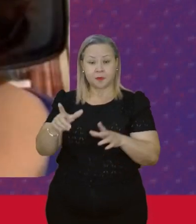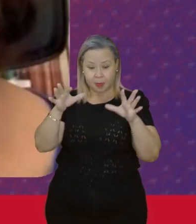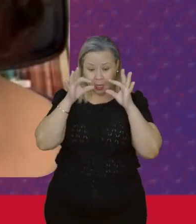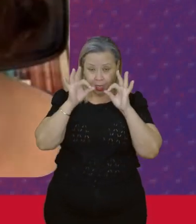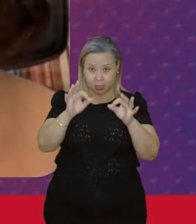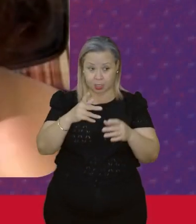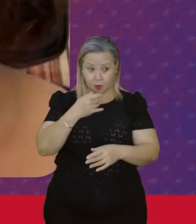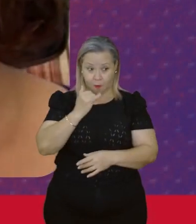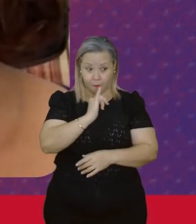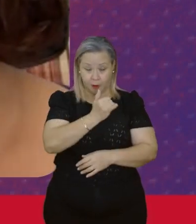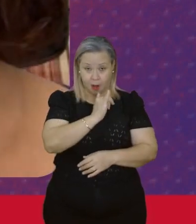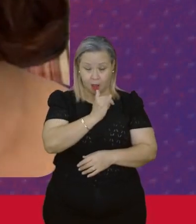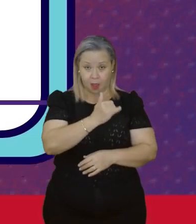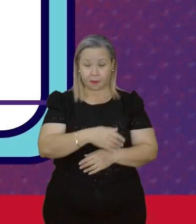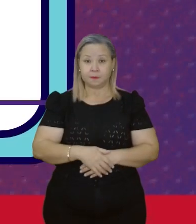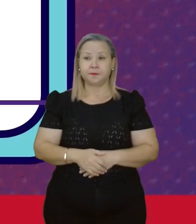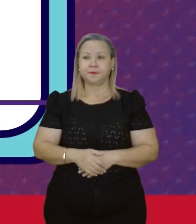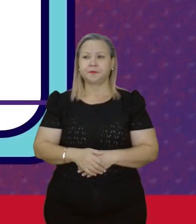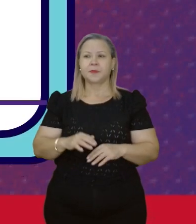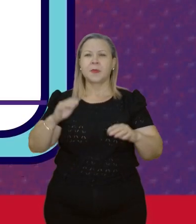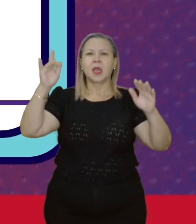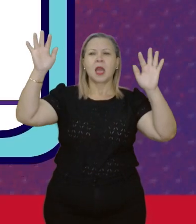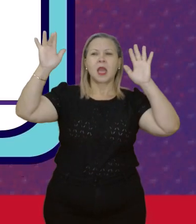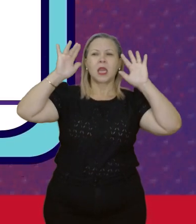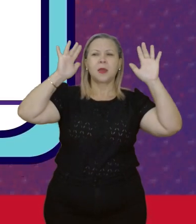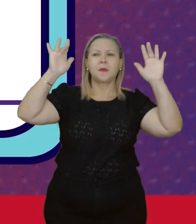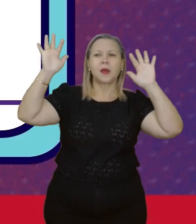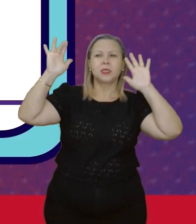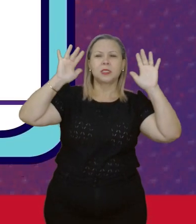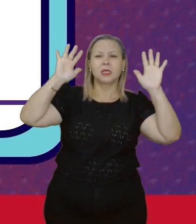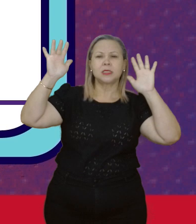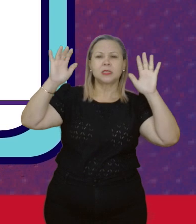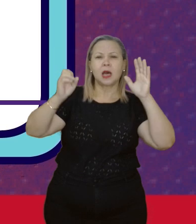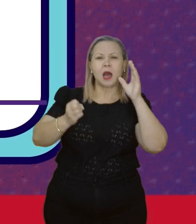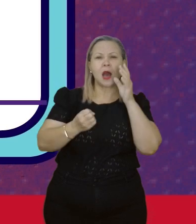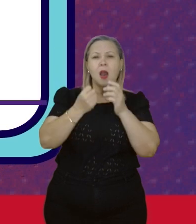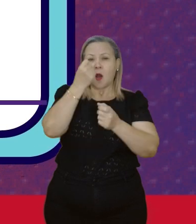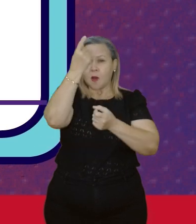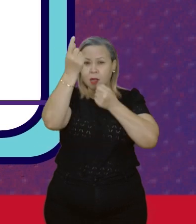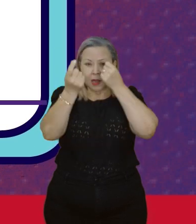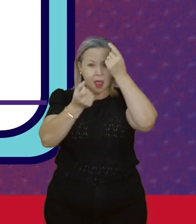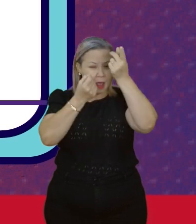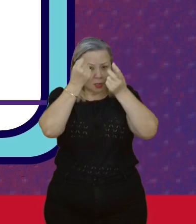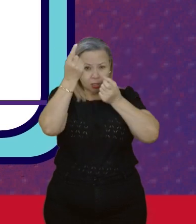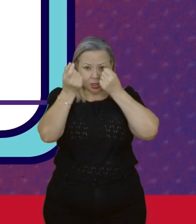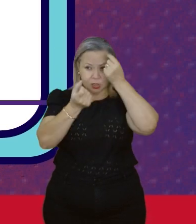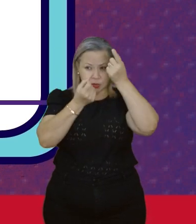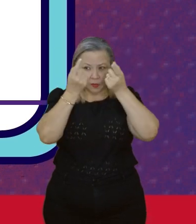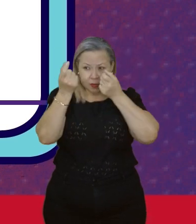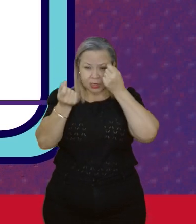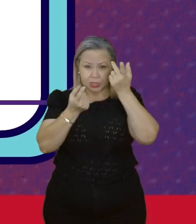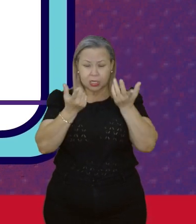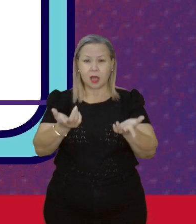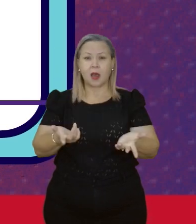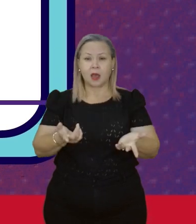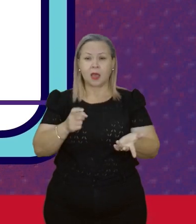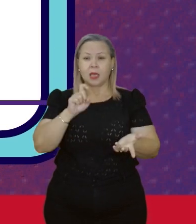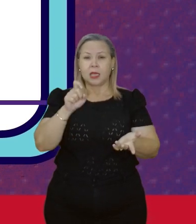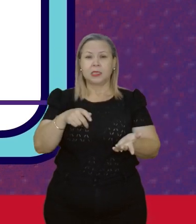vou dizer. Imaginação, criatividade são